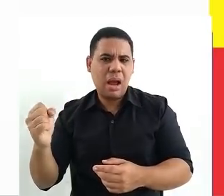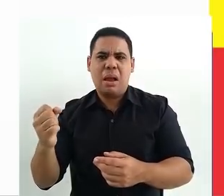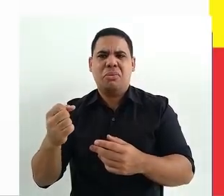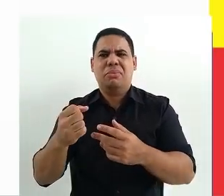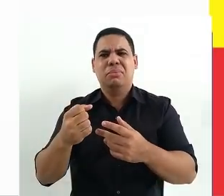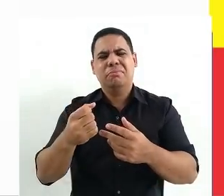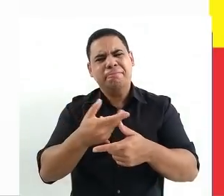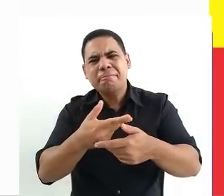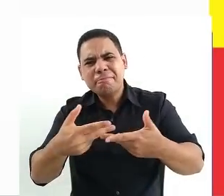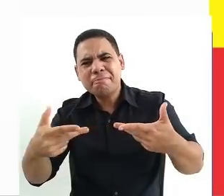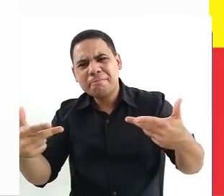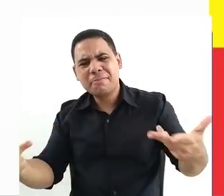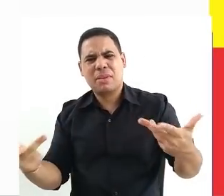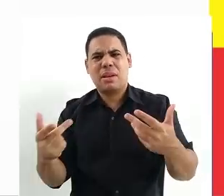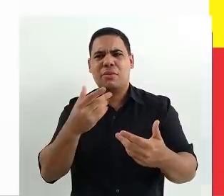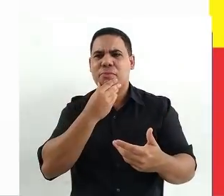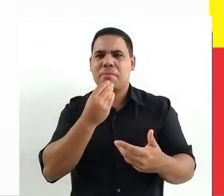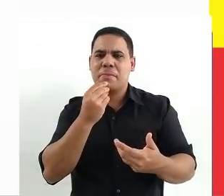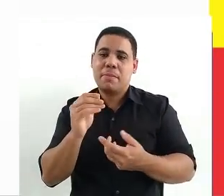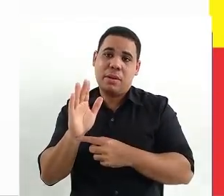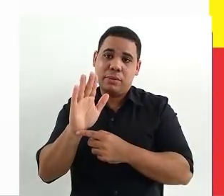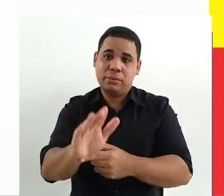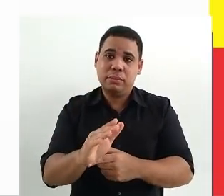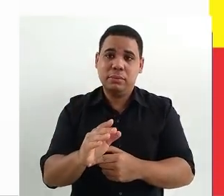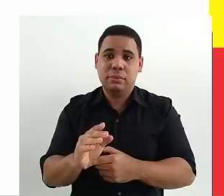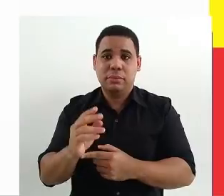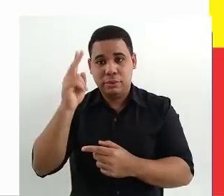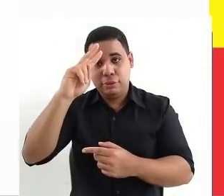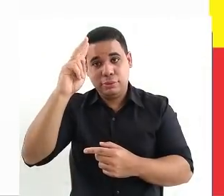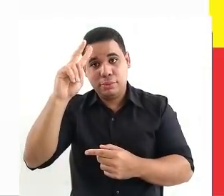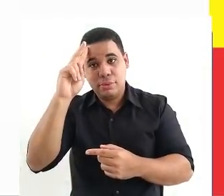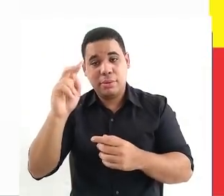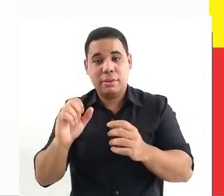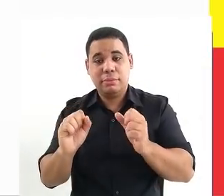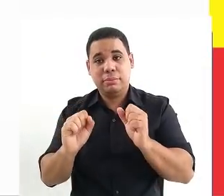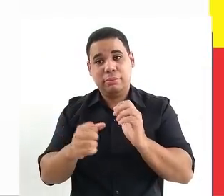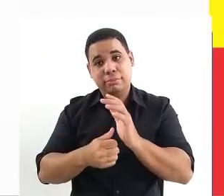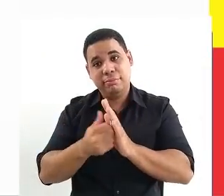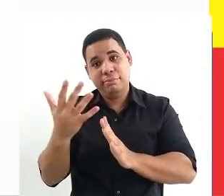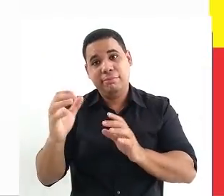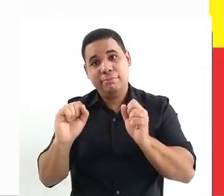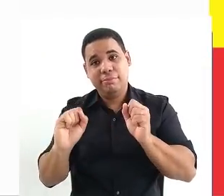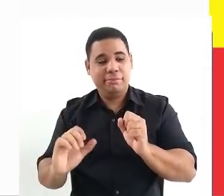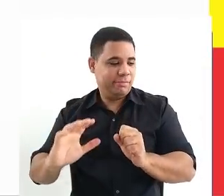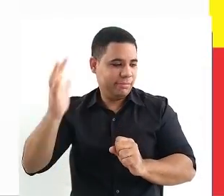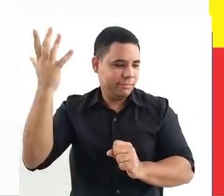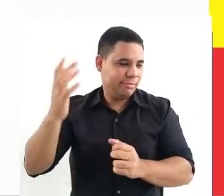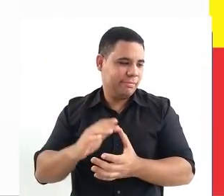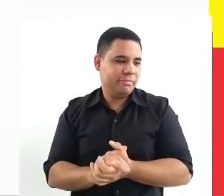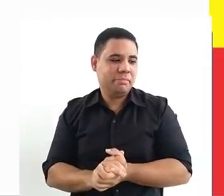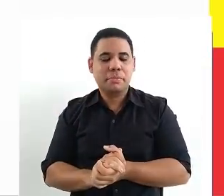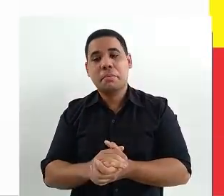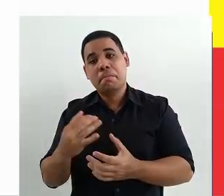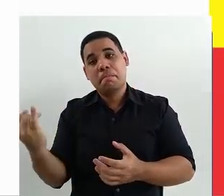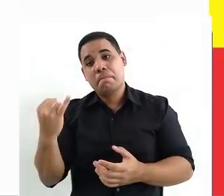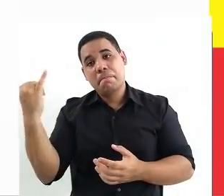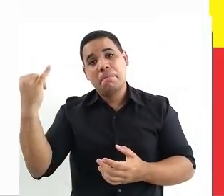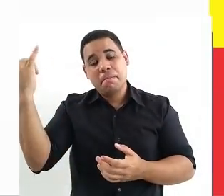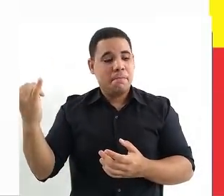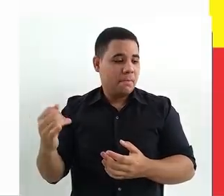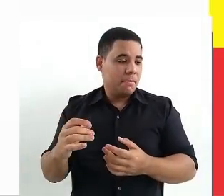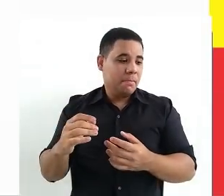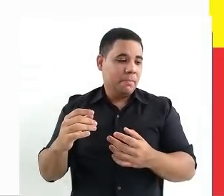das probabilidades teve as suas origens no século XVII. Acredite, lá muito tempo